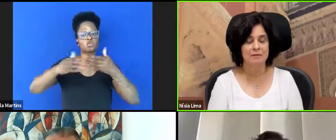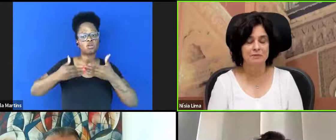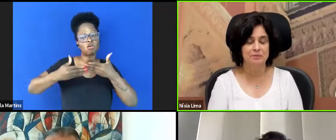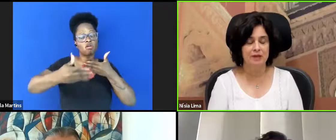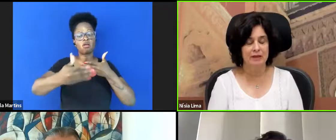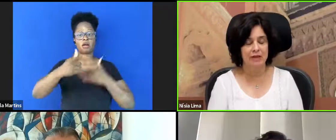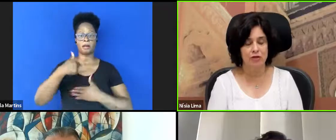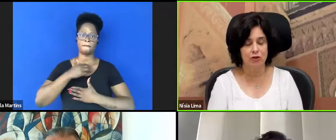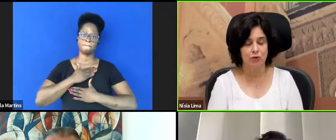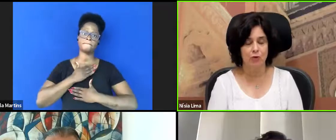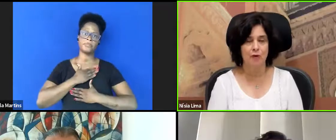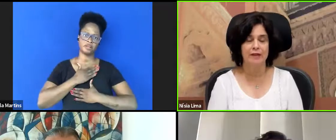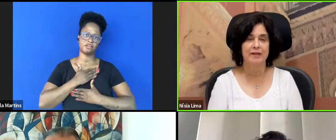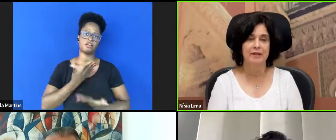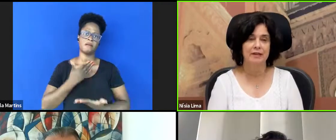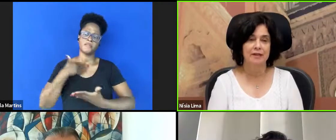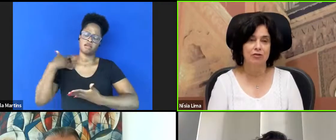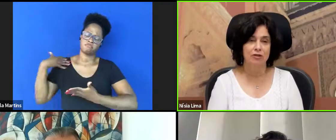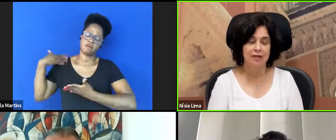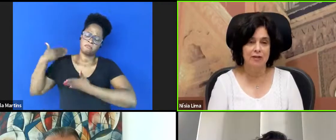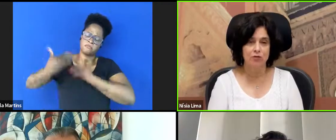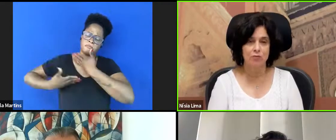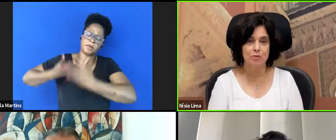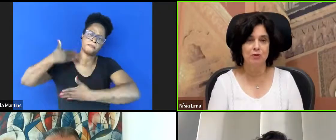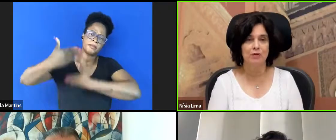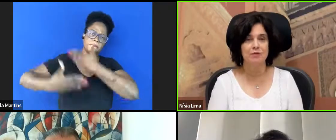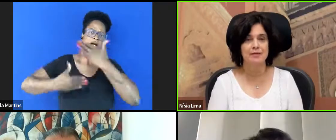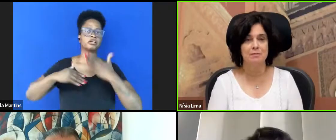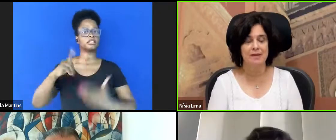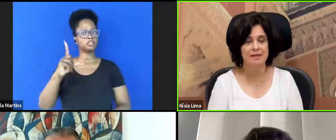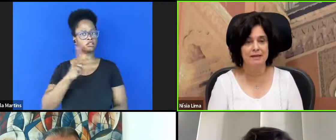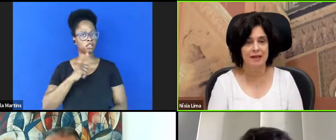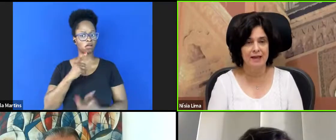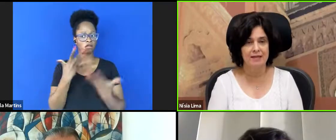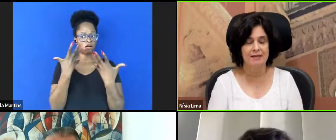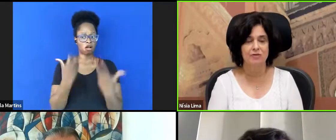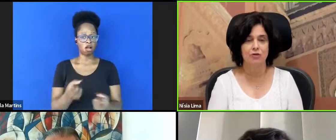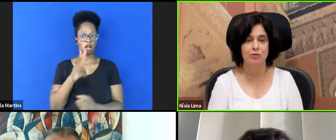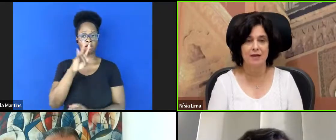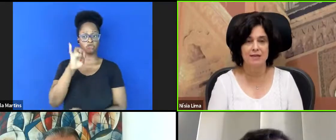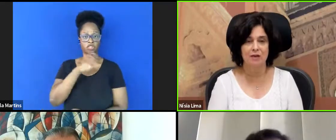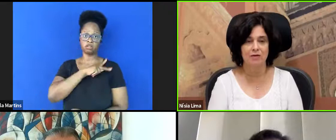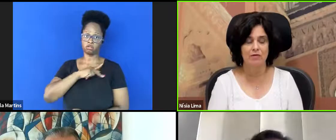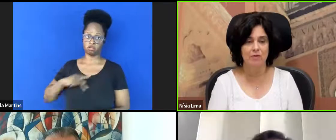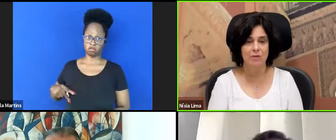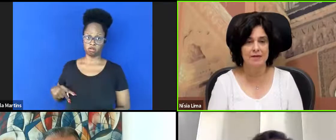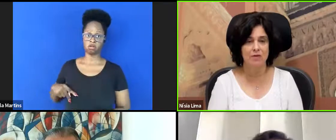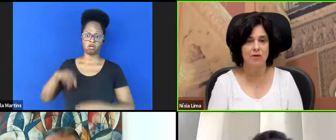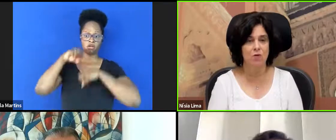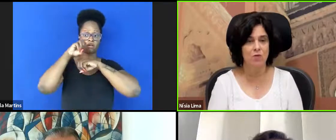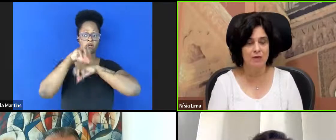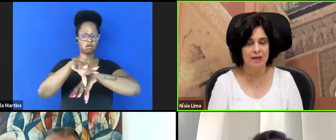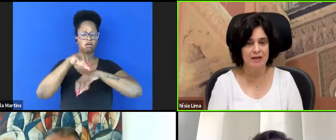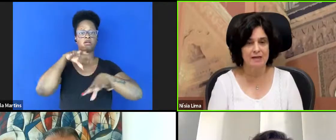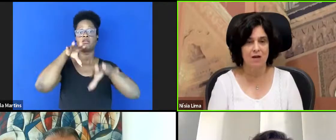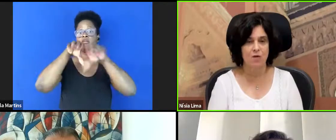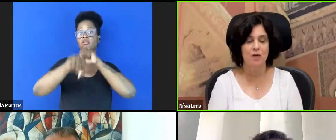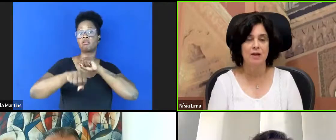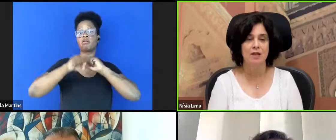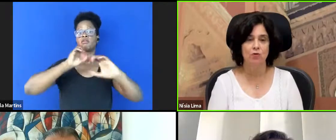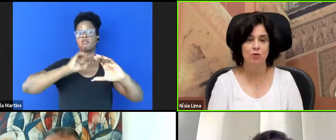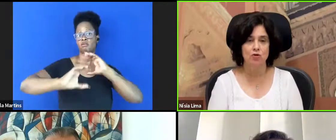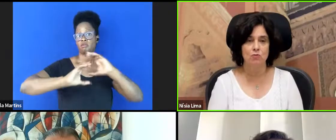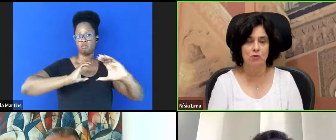minha trajetória e de ter assumido a vice-presidência de Educação, Informação e